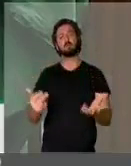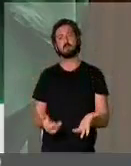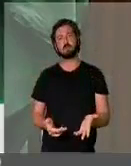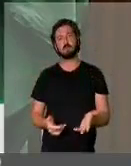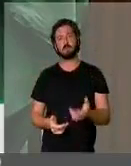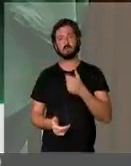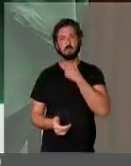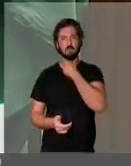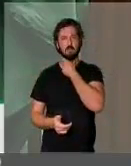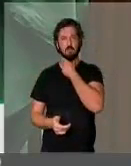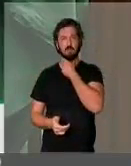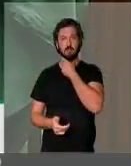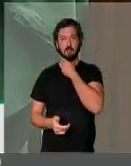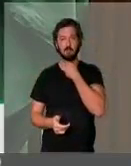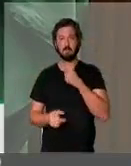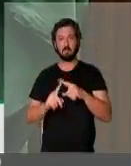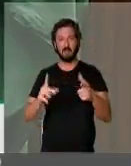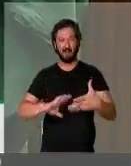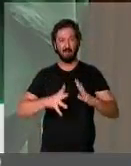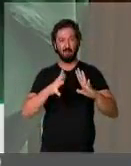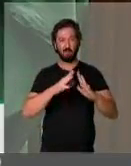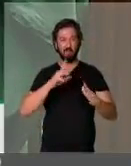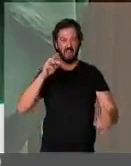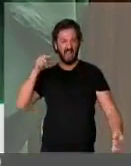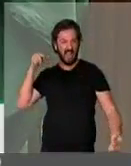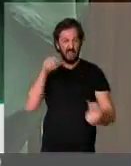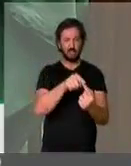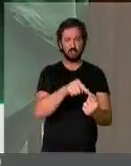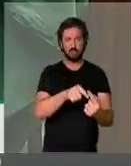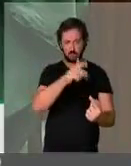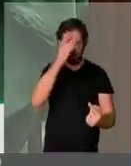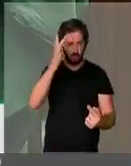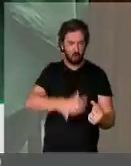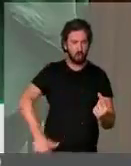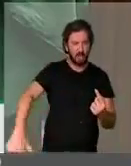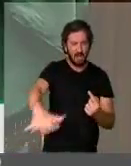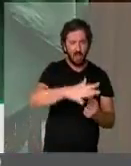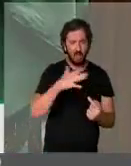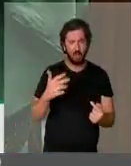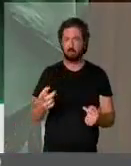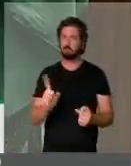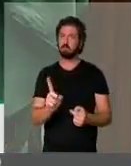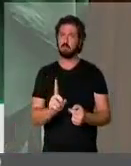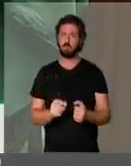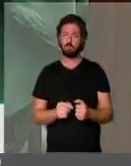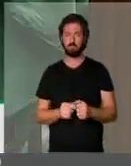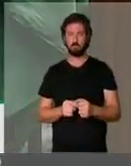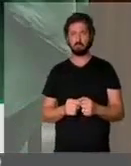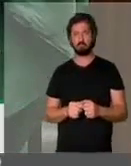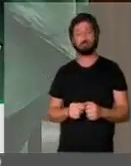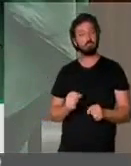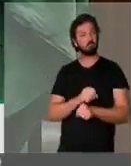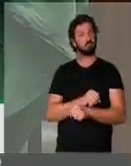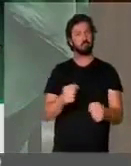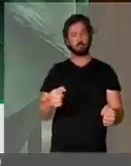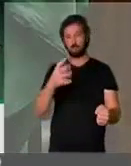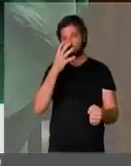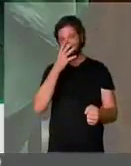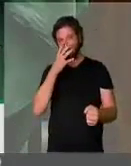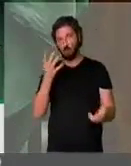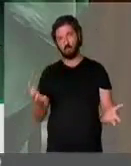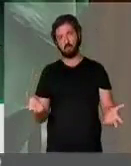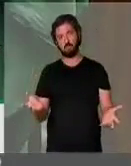precisaríamos rever na Previdência, mas não uma reforma que vai atingir diretamente o beneficiário e o benefício. Por isso é impossível